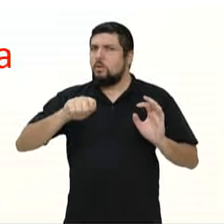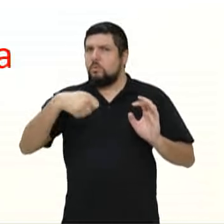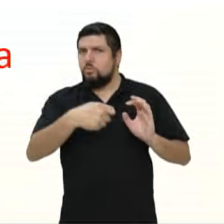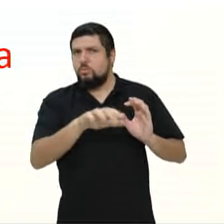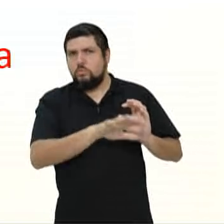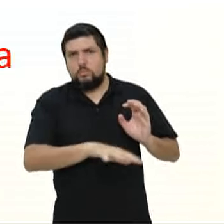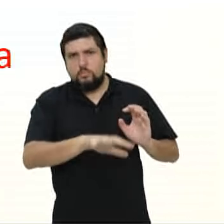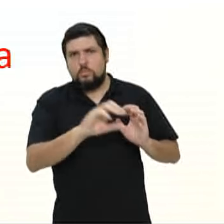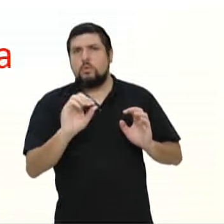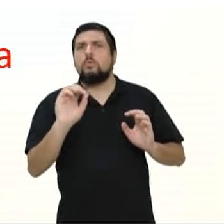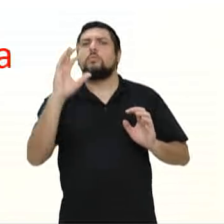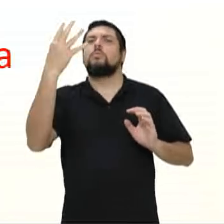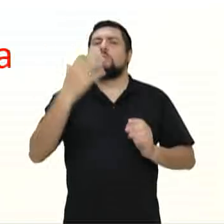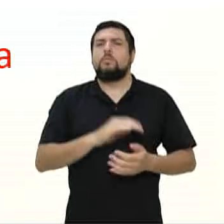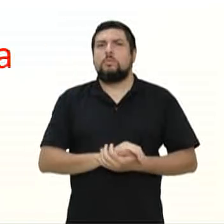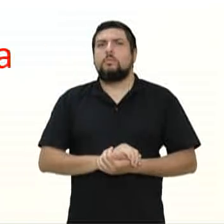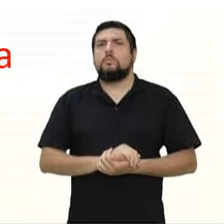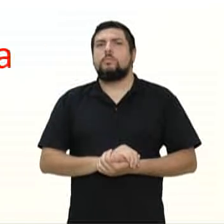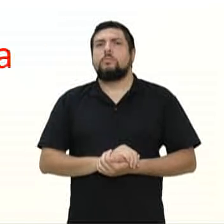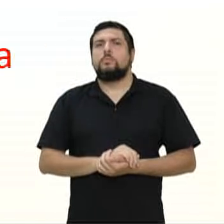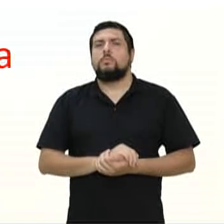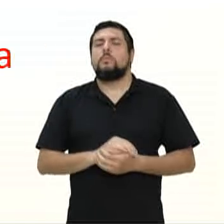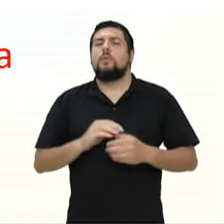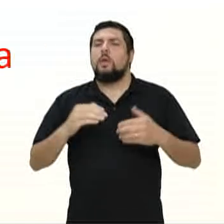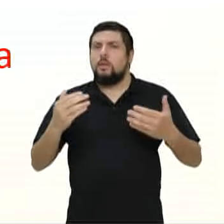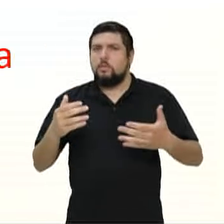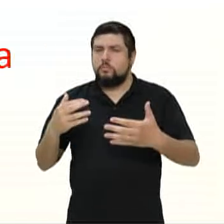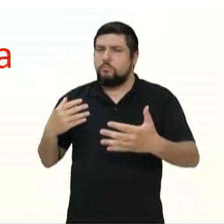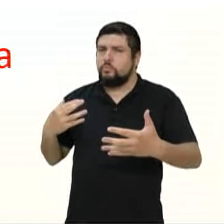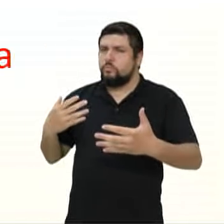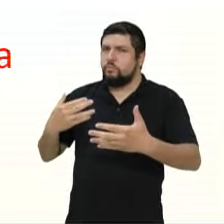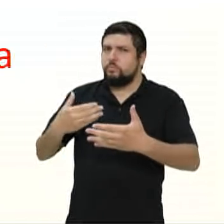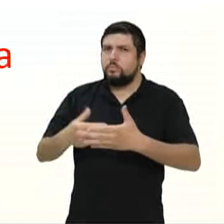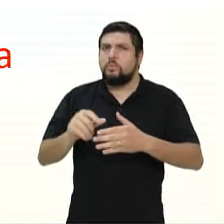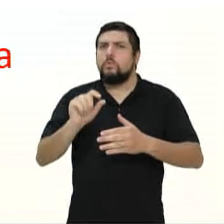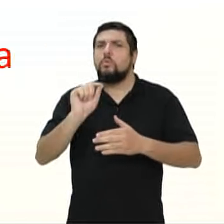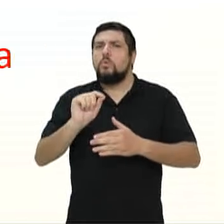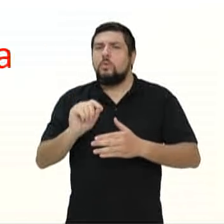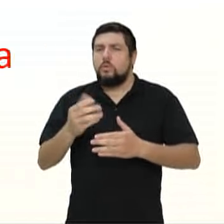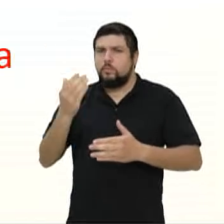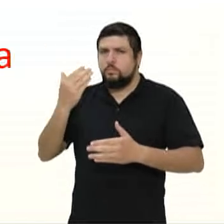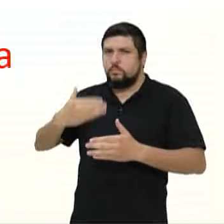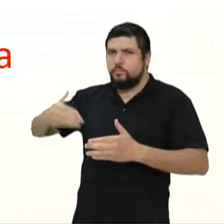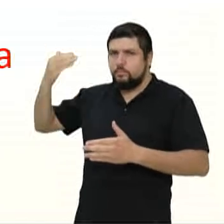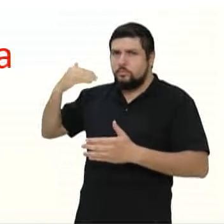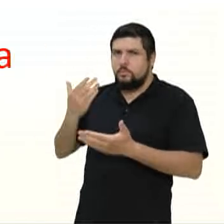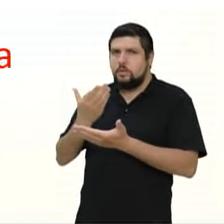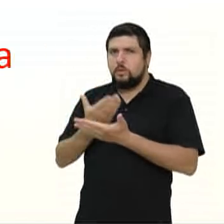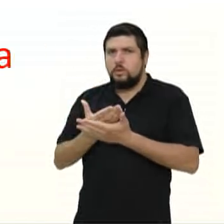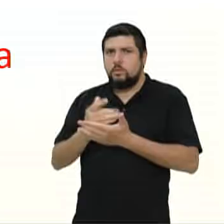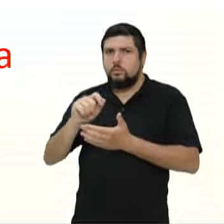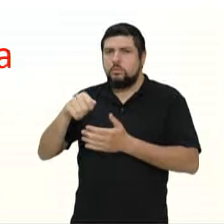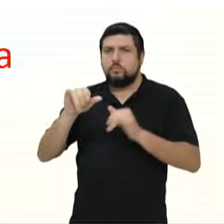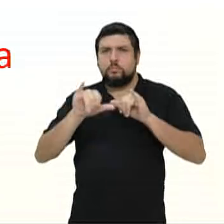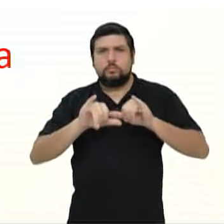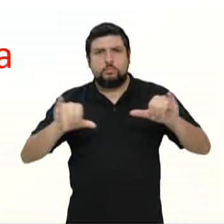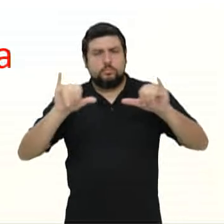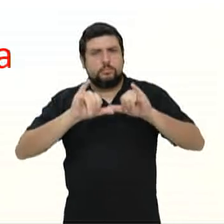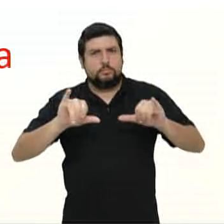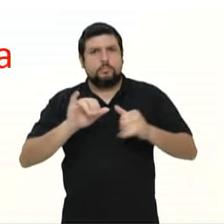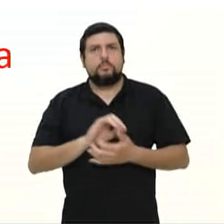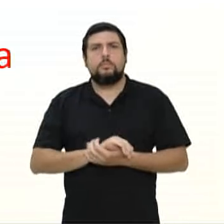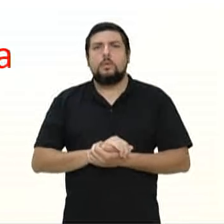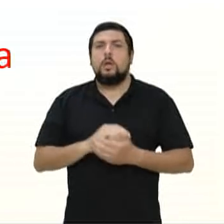fato. Veja, eu estou retomando aqui aquelas aulas anteriores que nós vimos sobre notícia, ok?